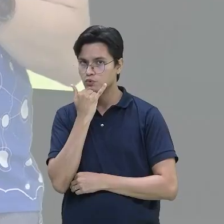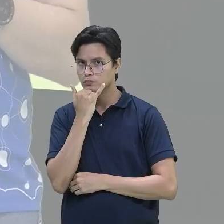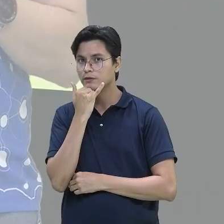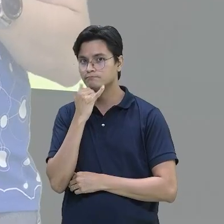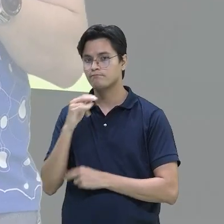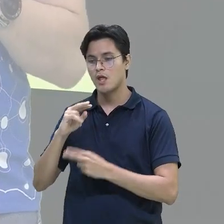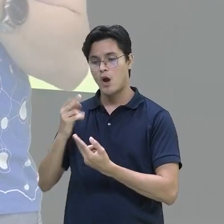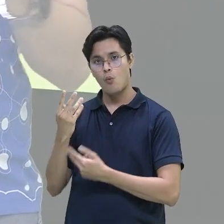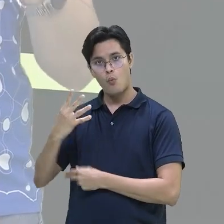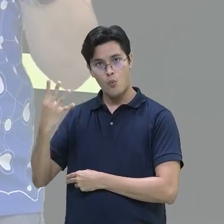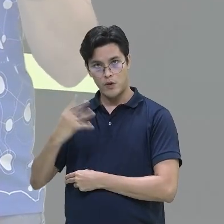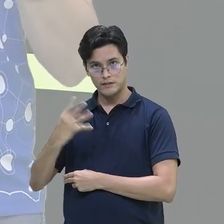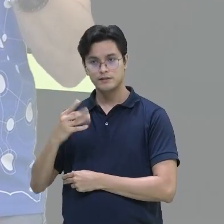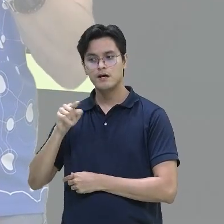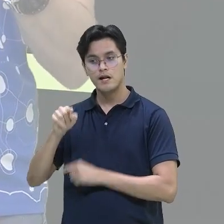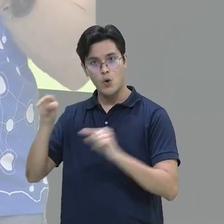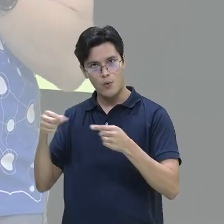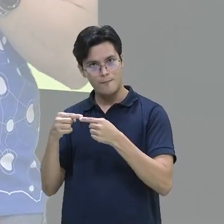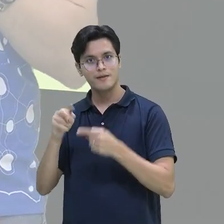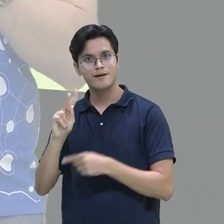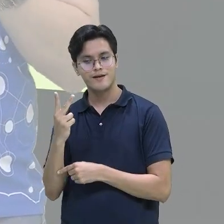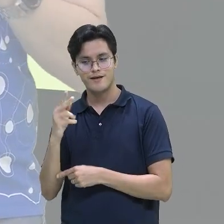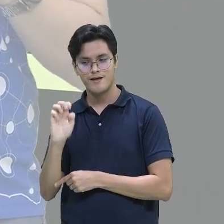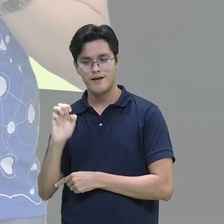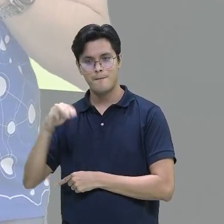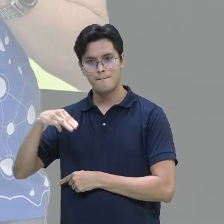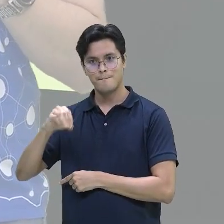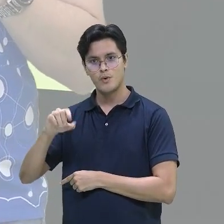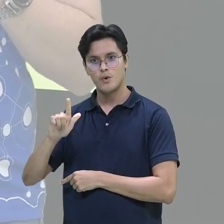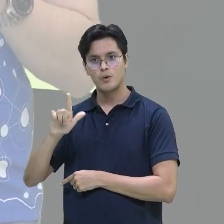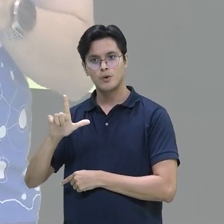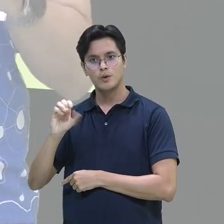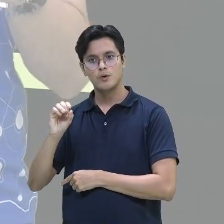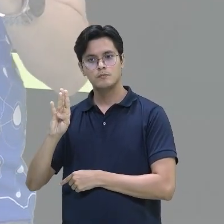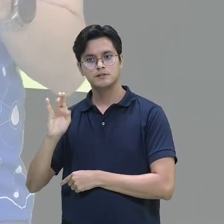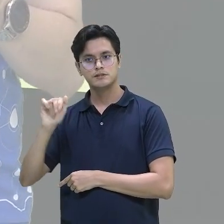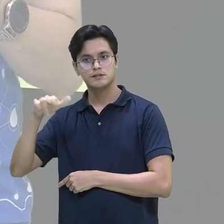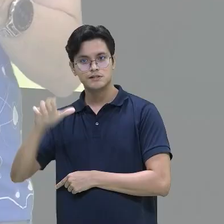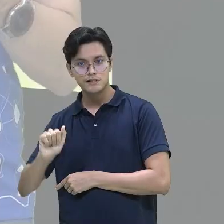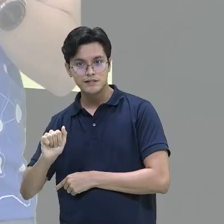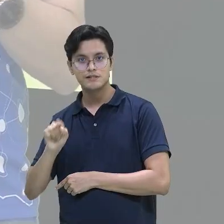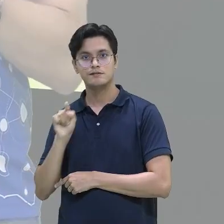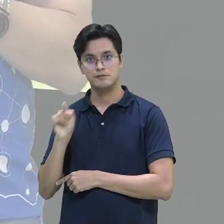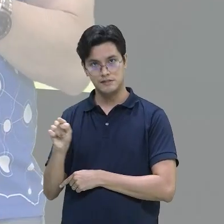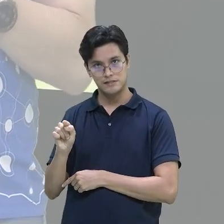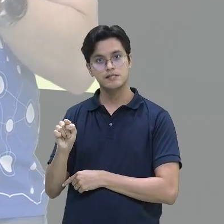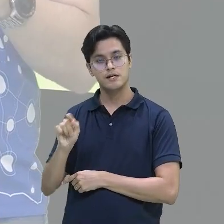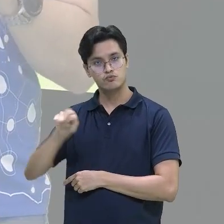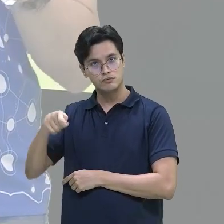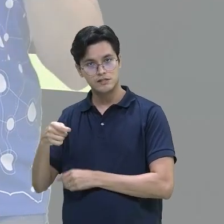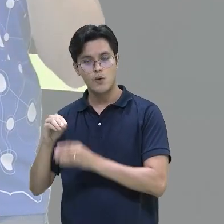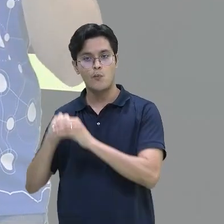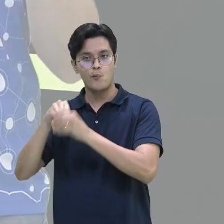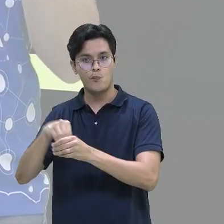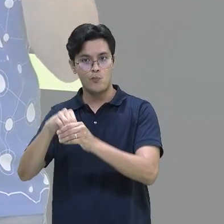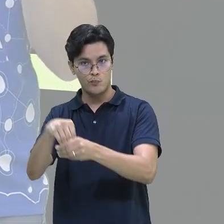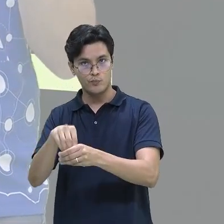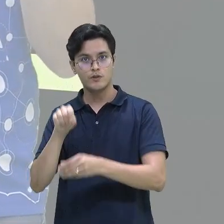por fazer o transporte de oxigênio, tá, no sangue, e ela é formada por